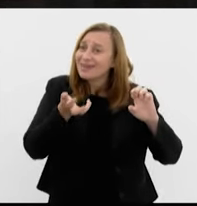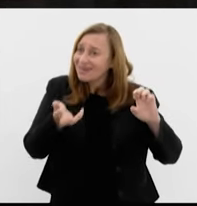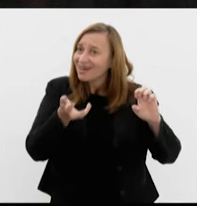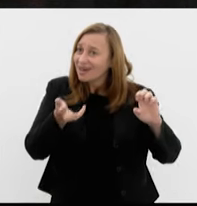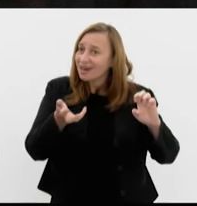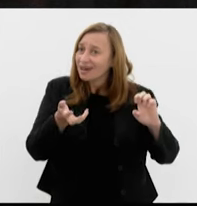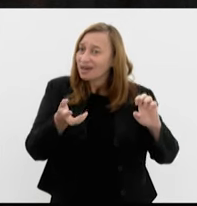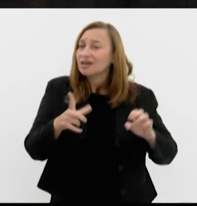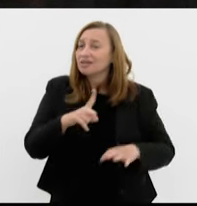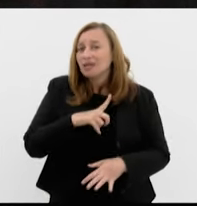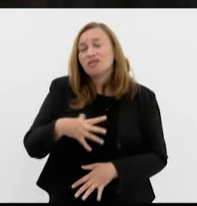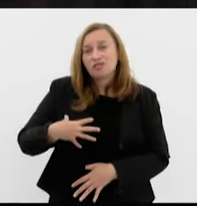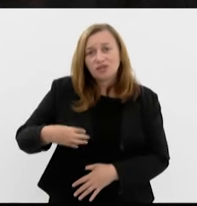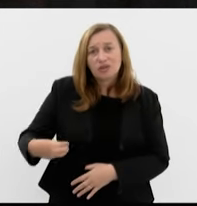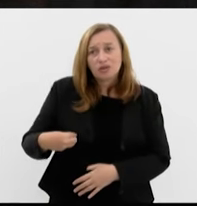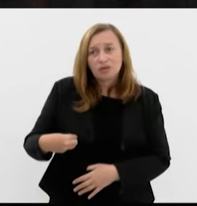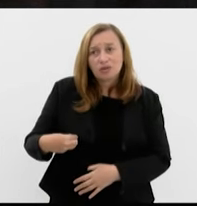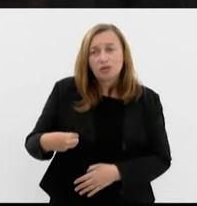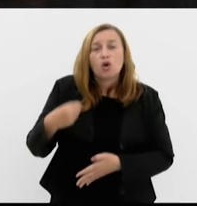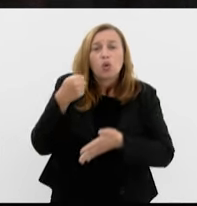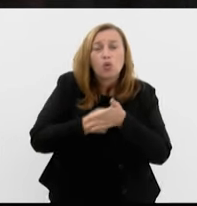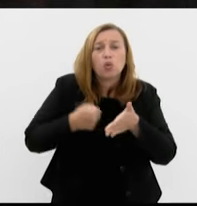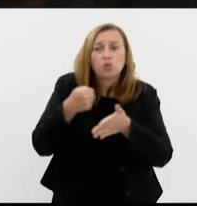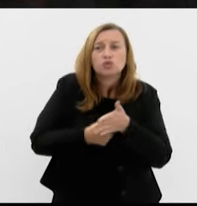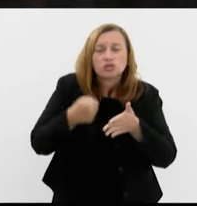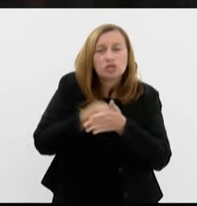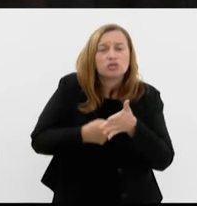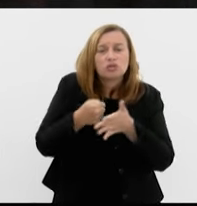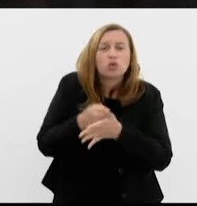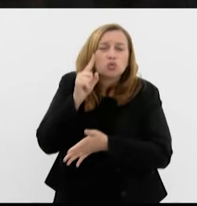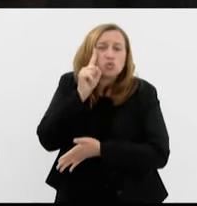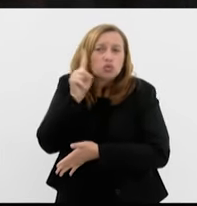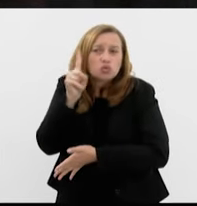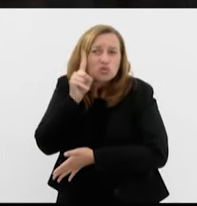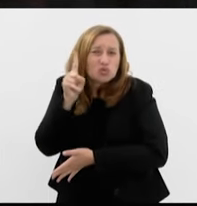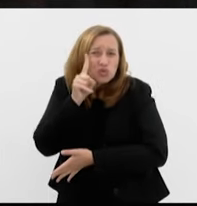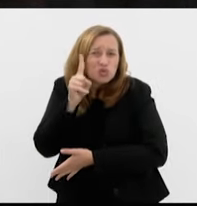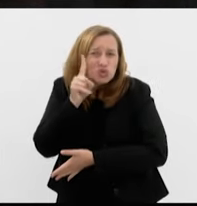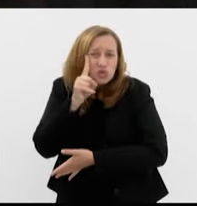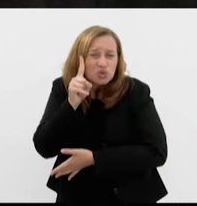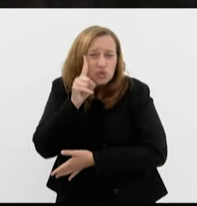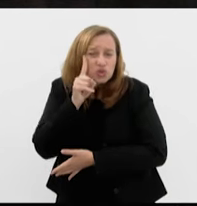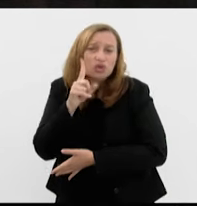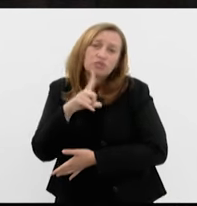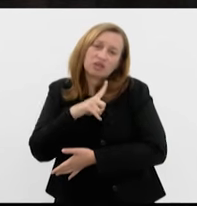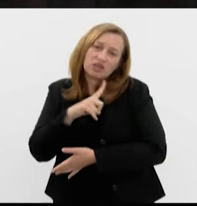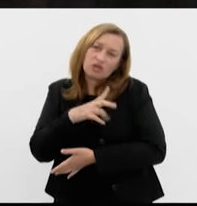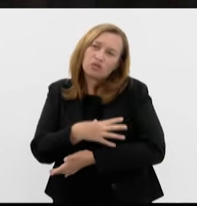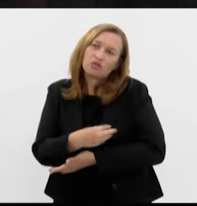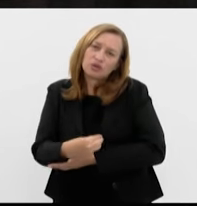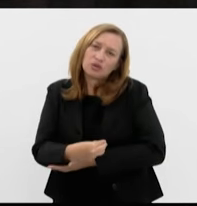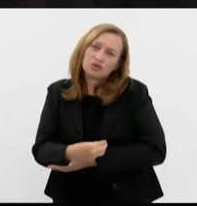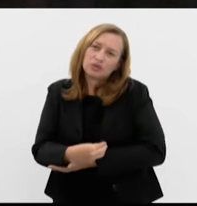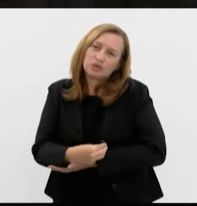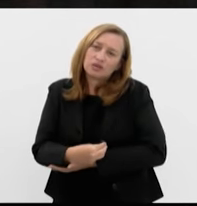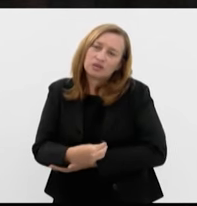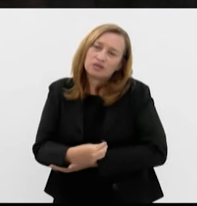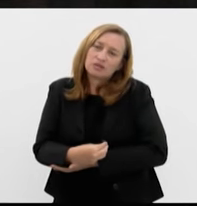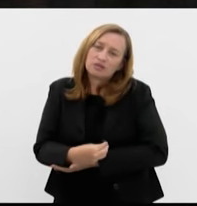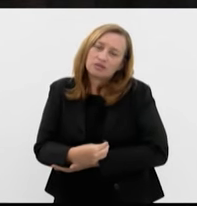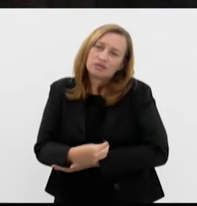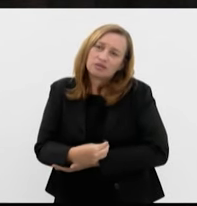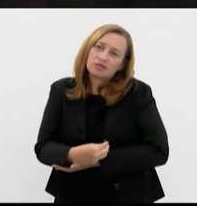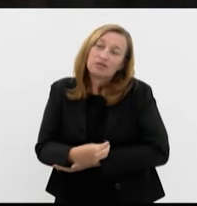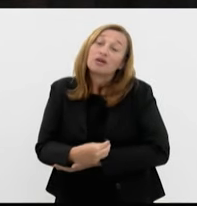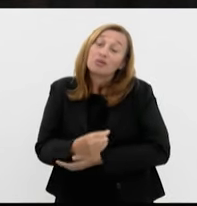ter filhos lutam cotidianamente para ter os seus filhos para dar vida